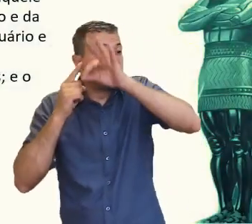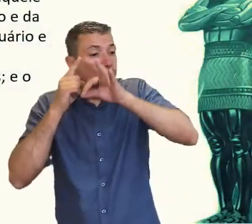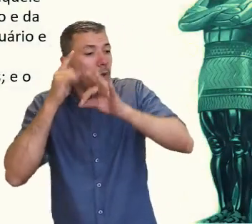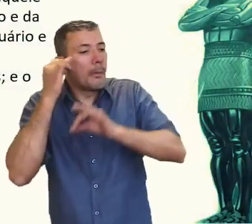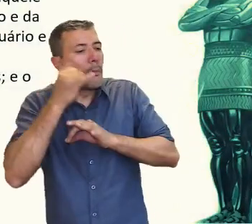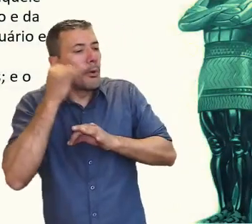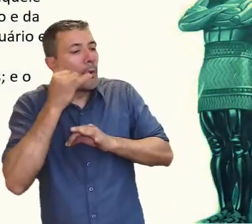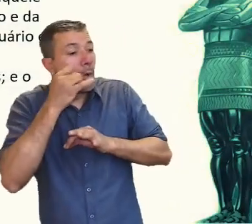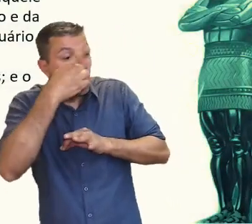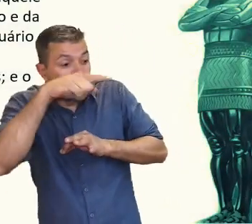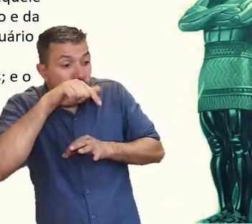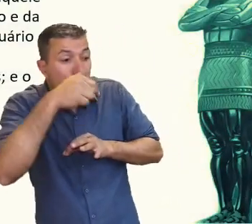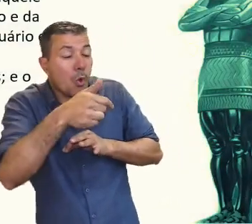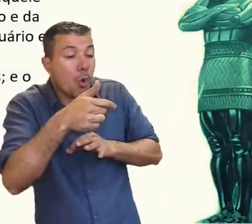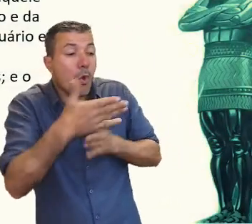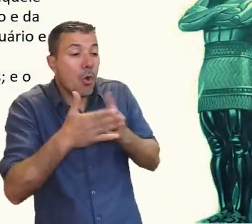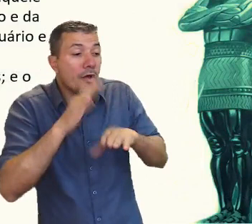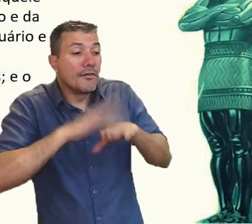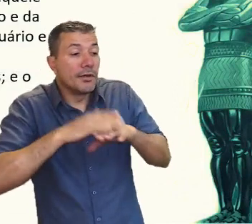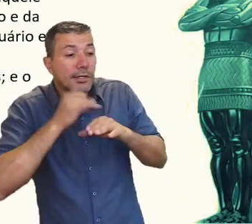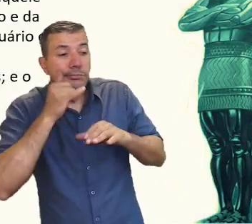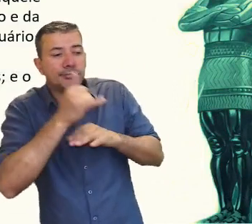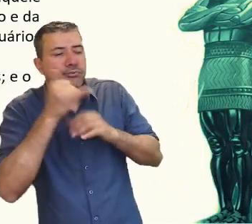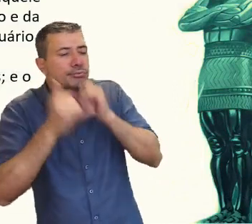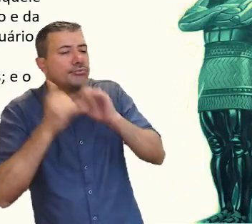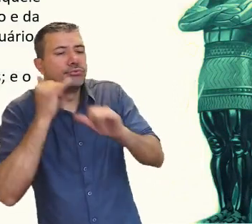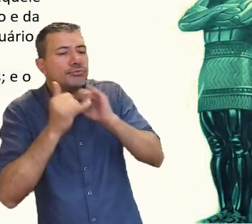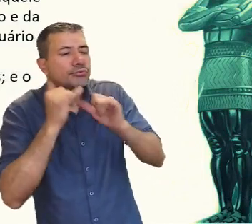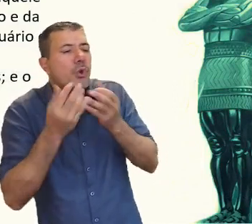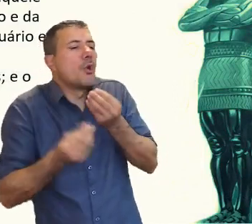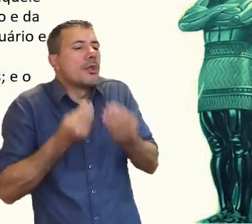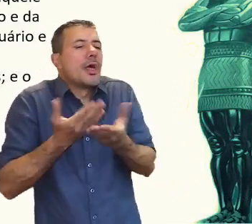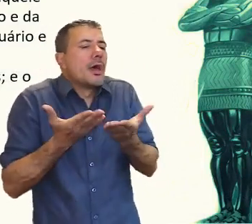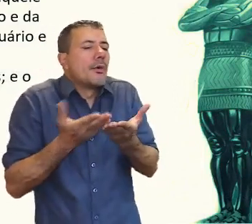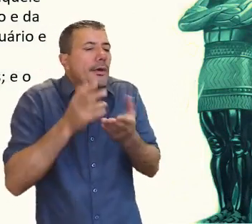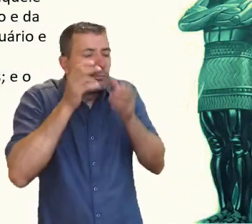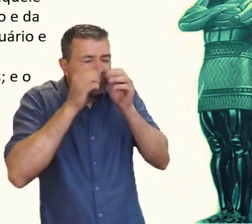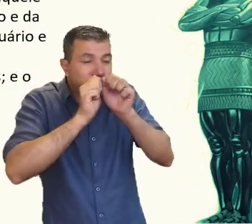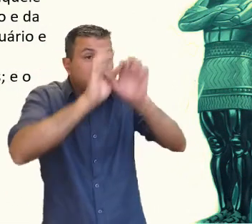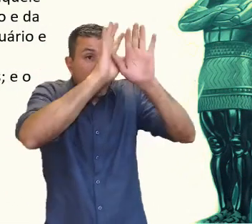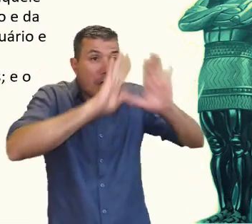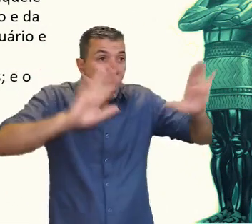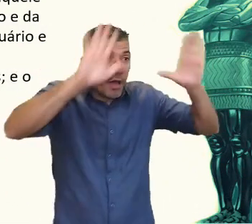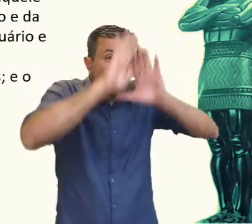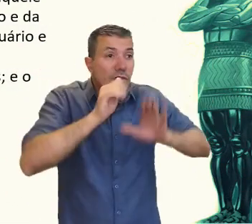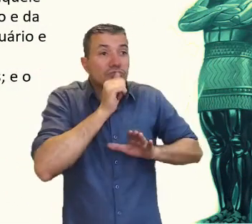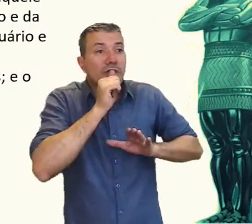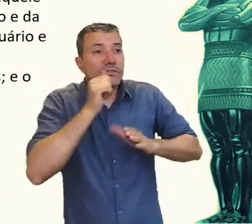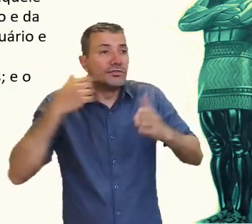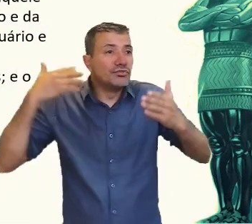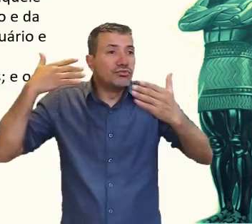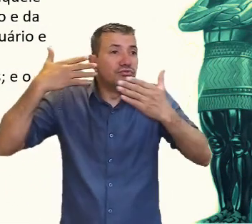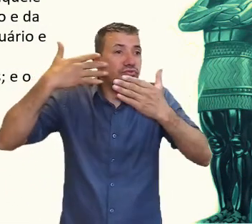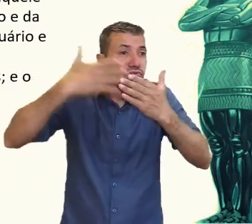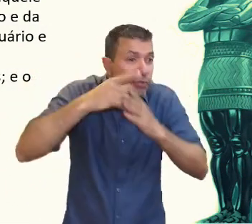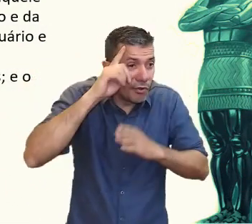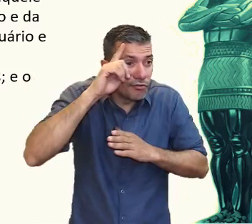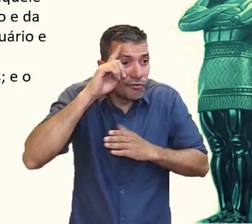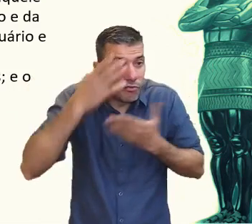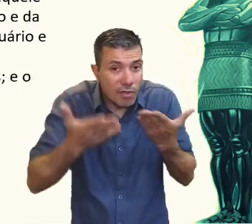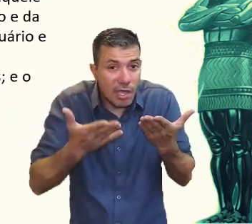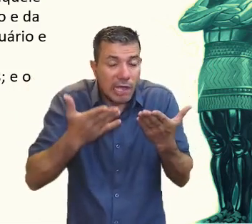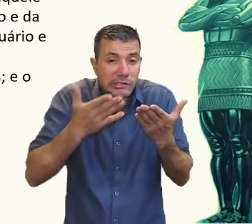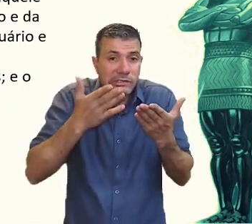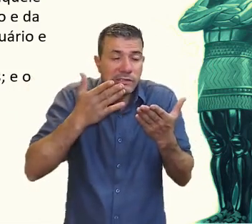e disse outro santo aquele que falava: até quando durará a visão de sacrifício contínuo e da transgressão